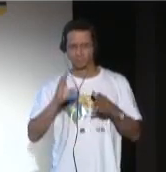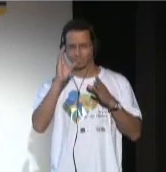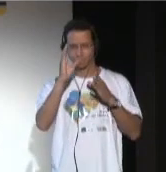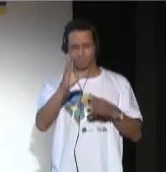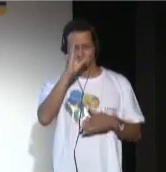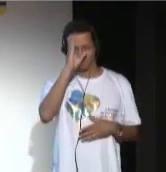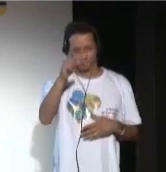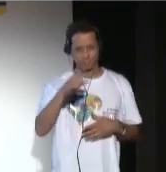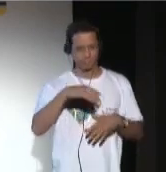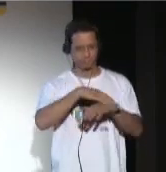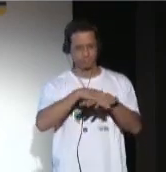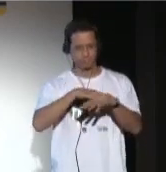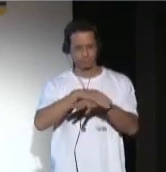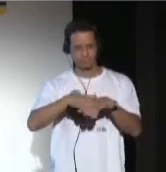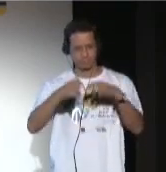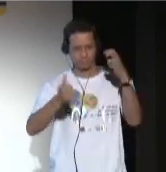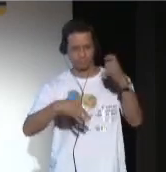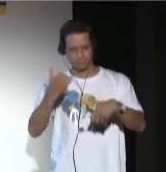tendo.